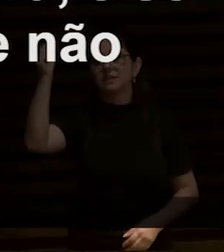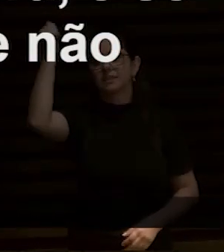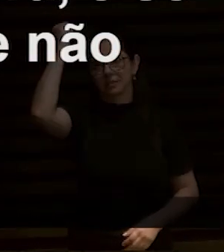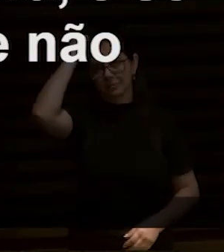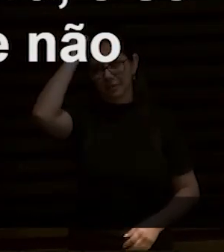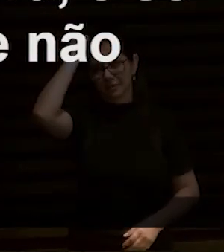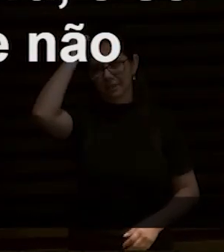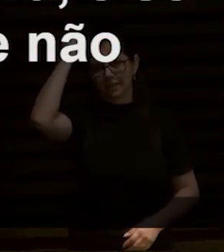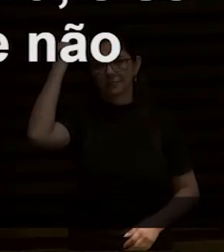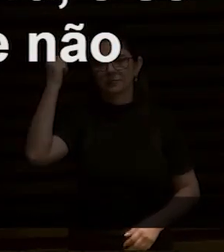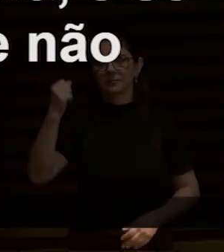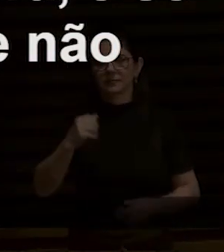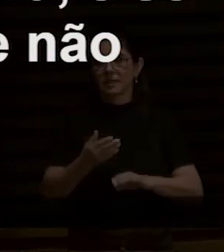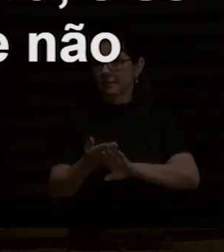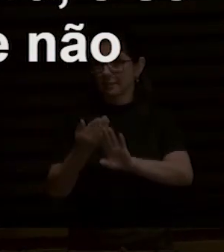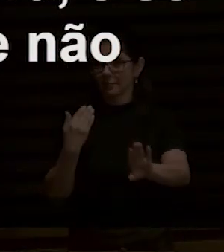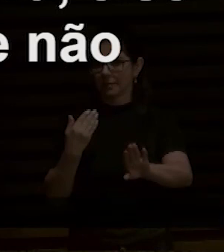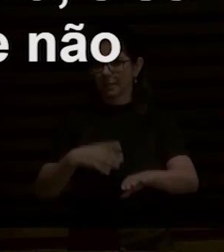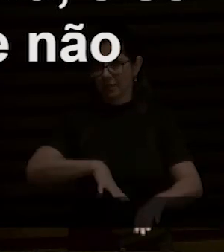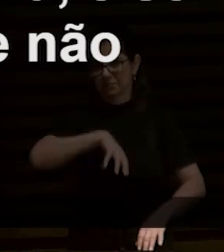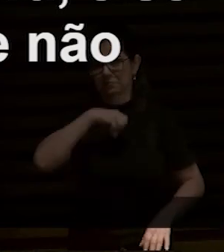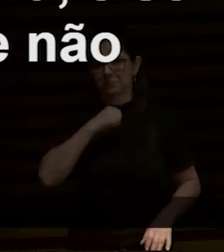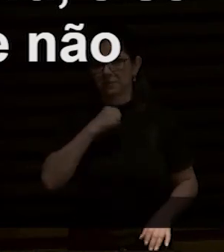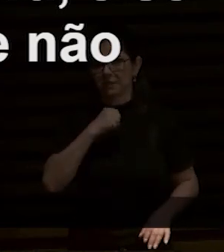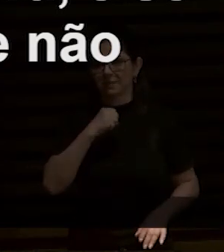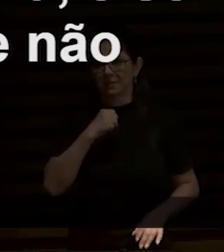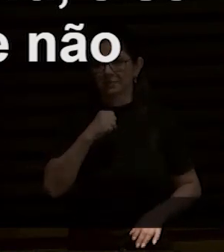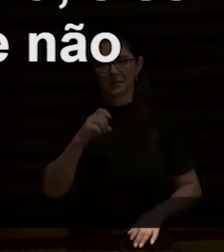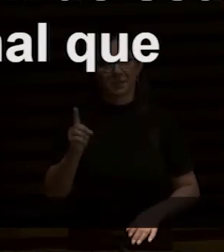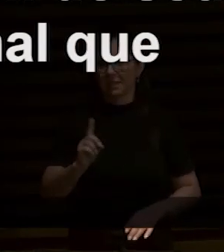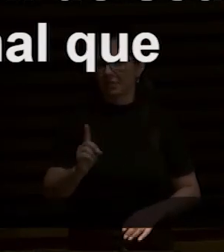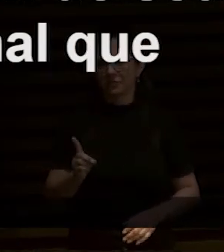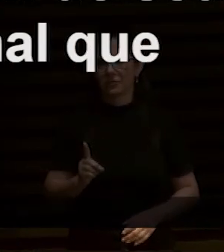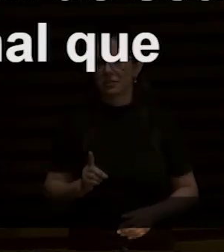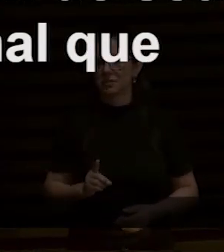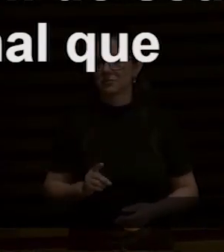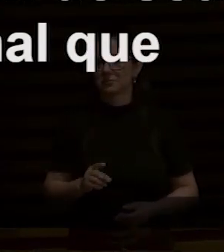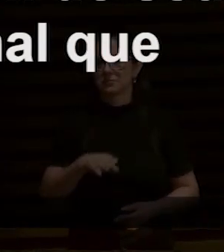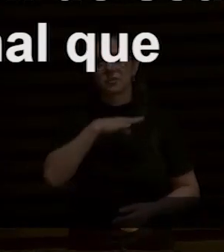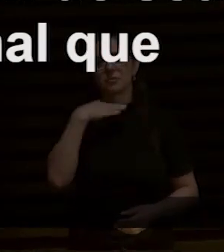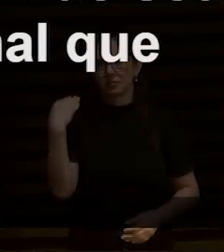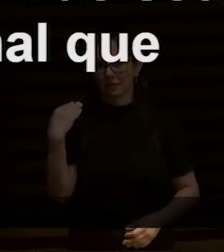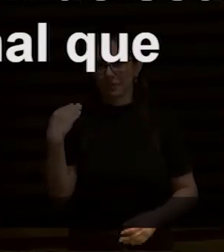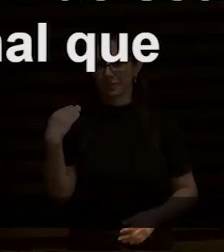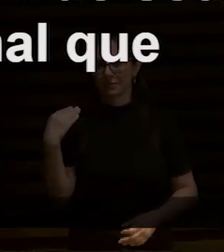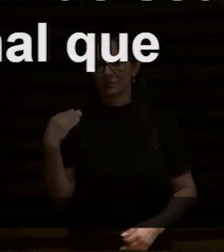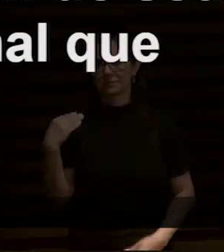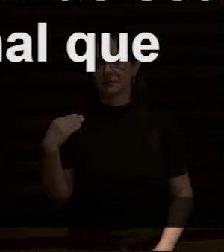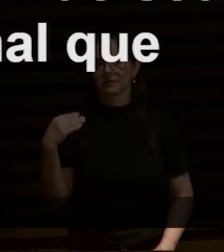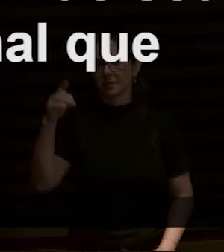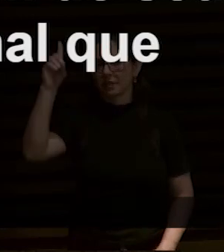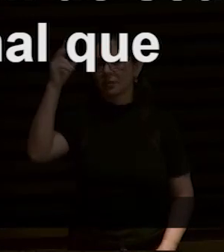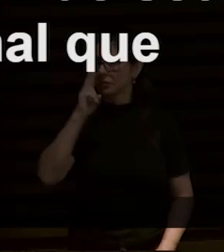arrependerá e se apartará do furor da sua ira, de sorte que não pereçamos? Viu Deus o que fizeram,